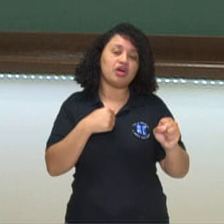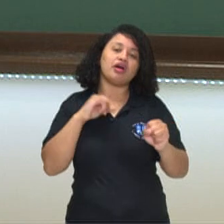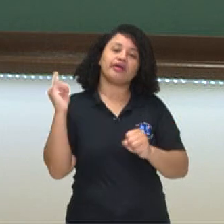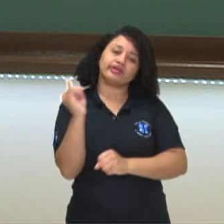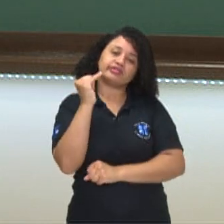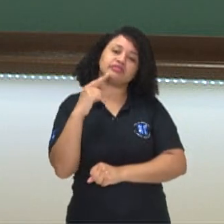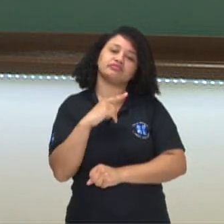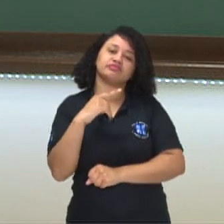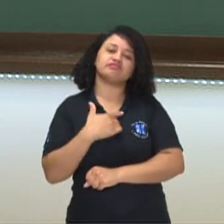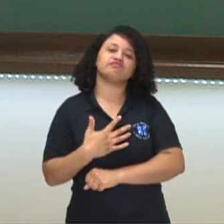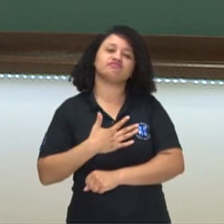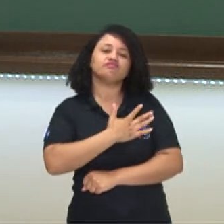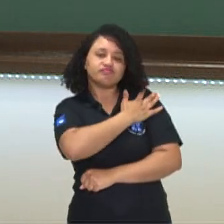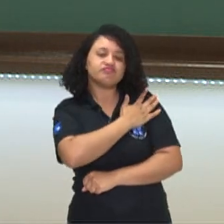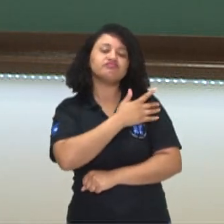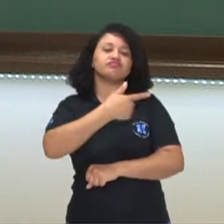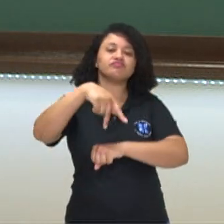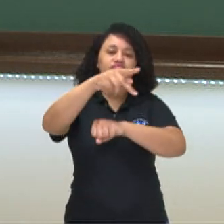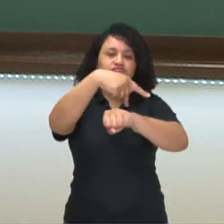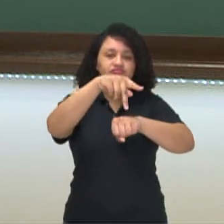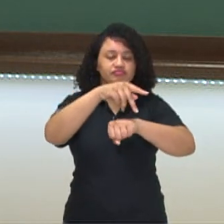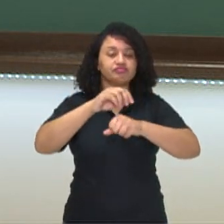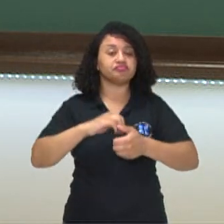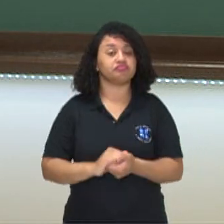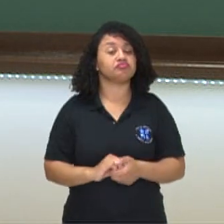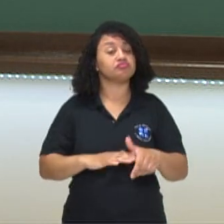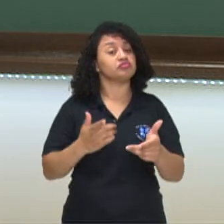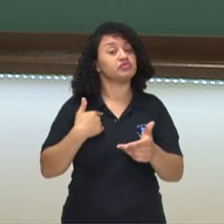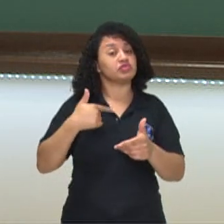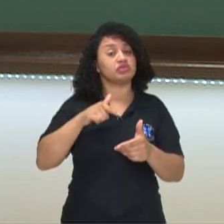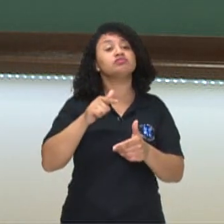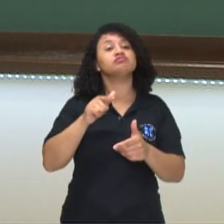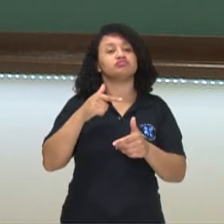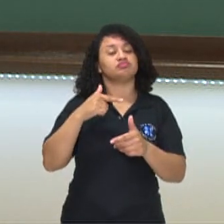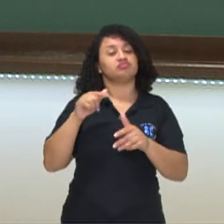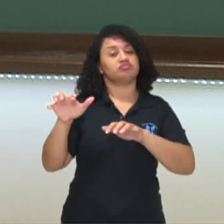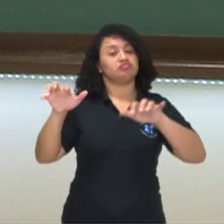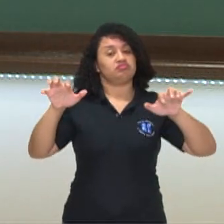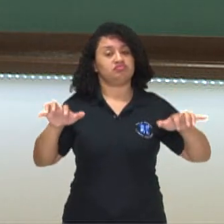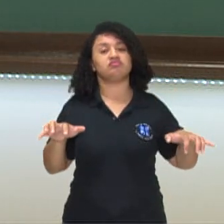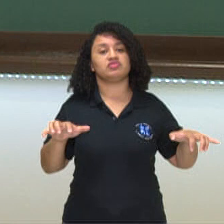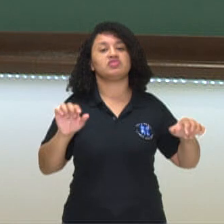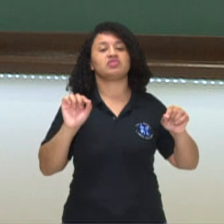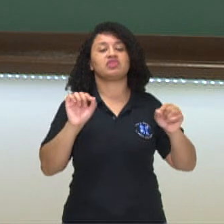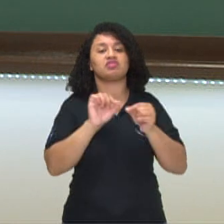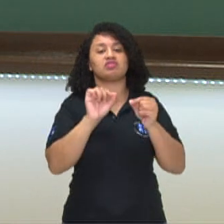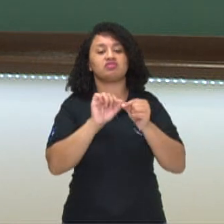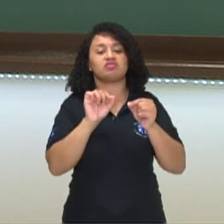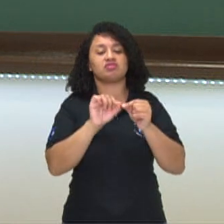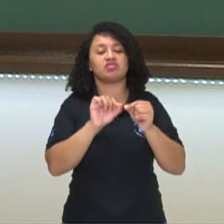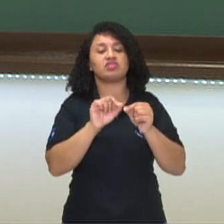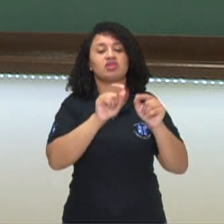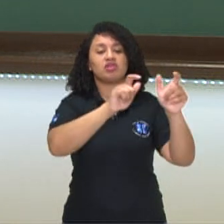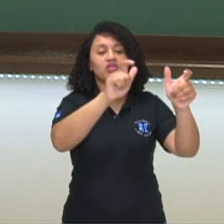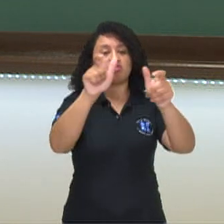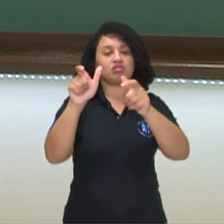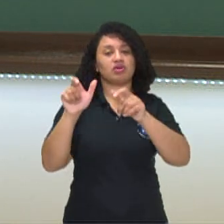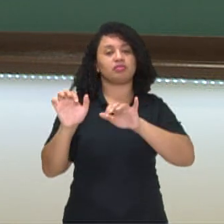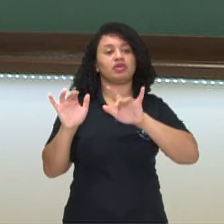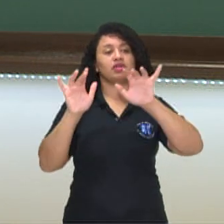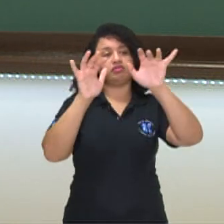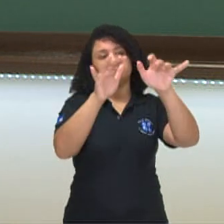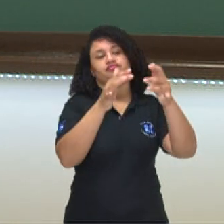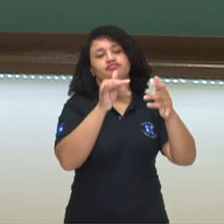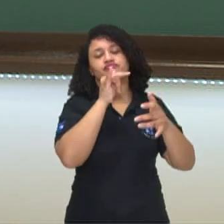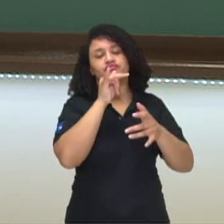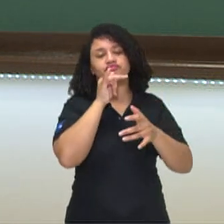de um exército nacional. Então esses monarcas, a partir do momento que eles aumentavam, né, as suas áreas de domínio, como por